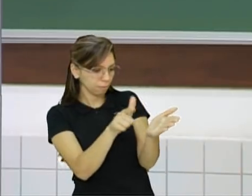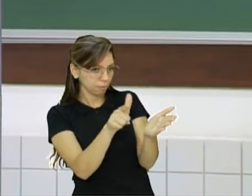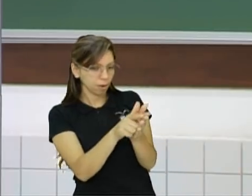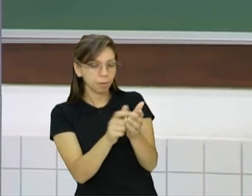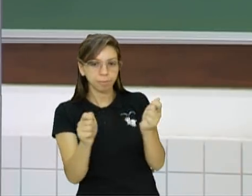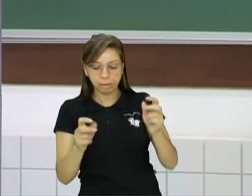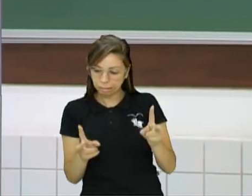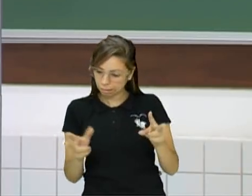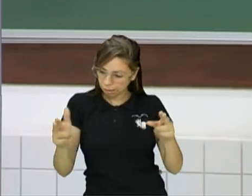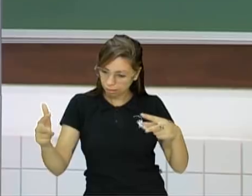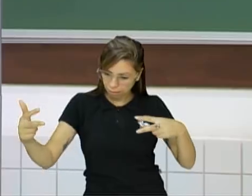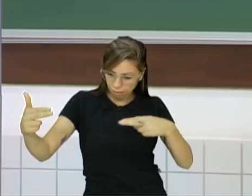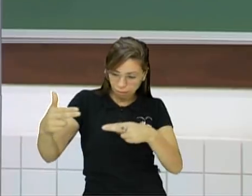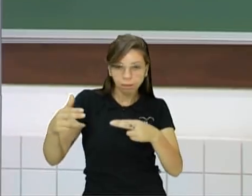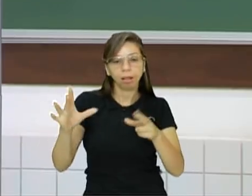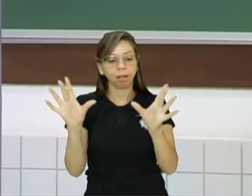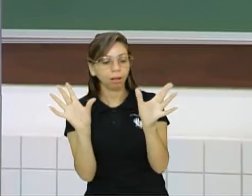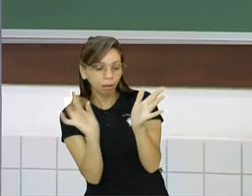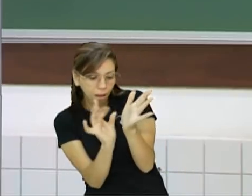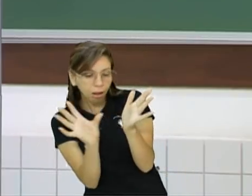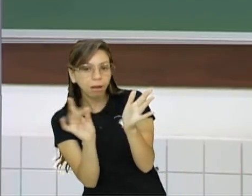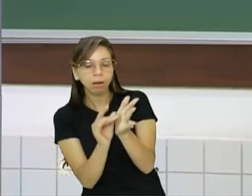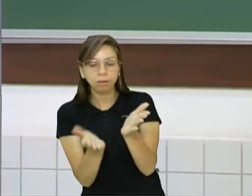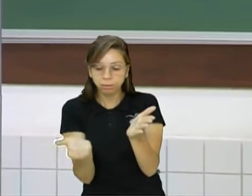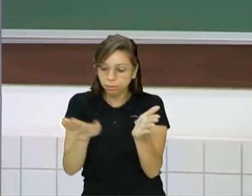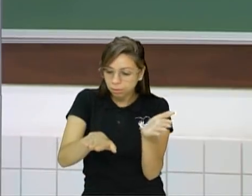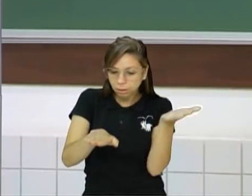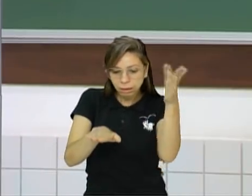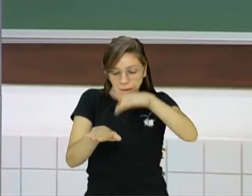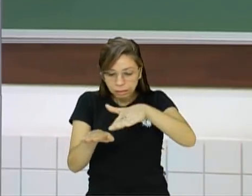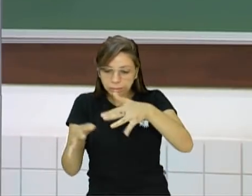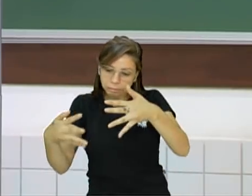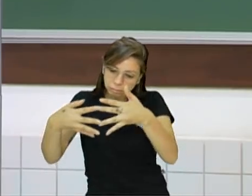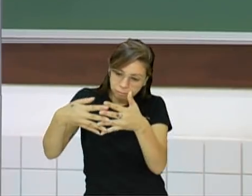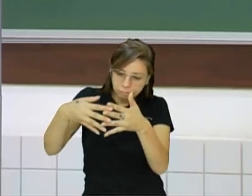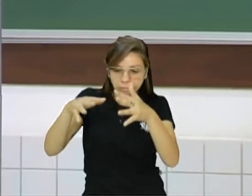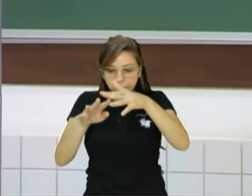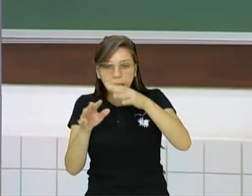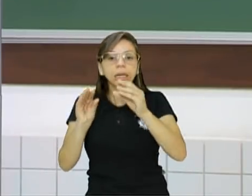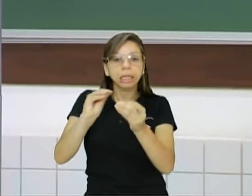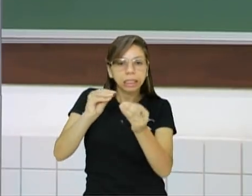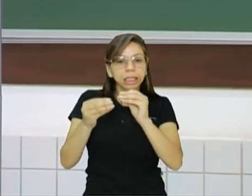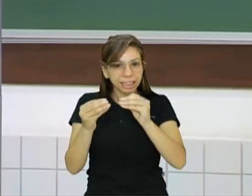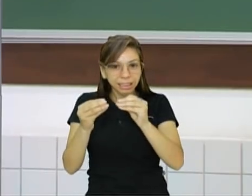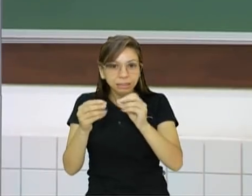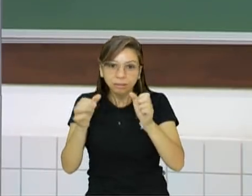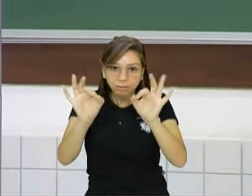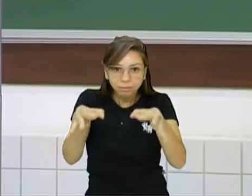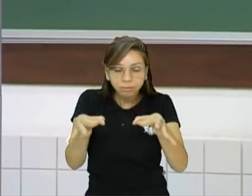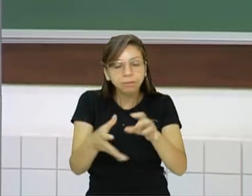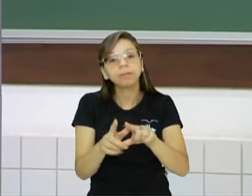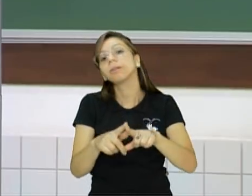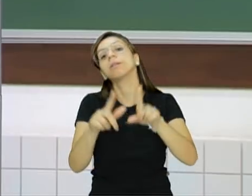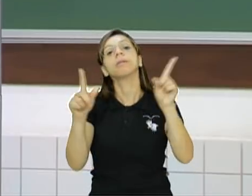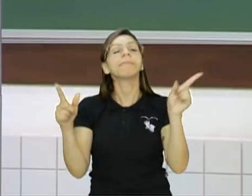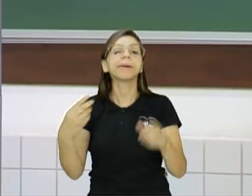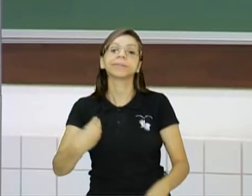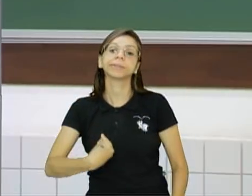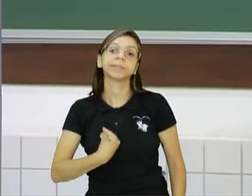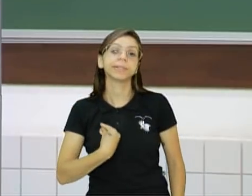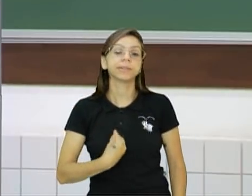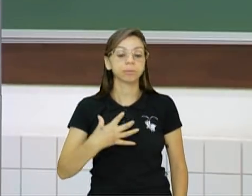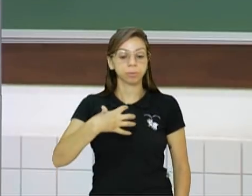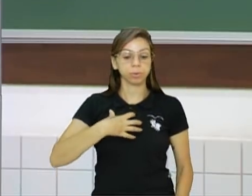que recortar, passar cola, dobrar, encaixar e montar, não é mesmo? Mas existe uma forma